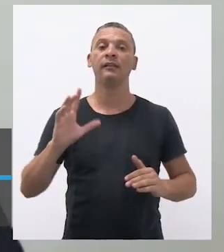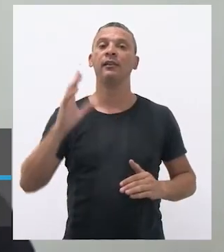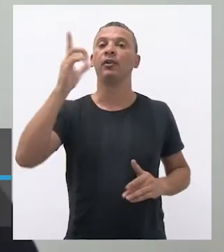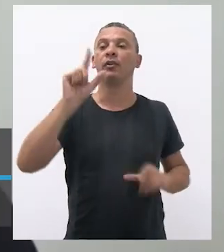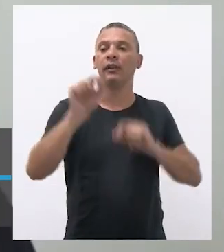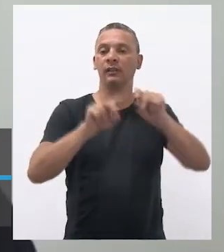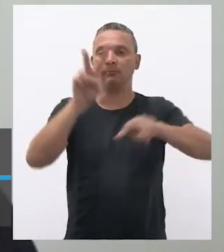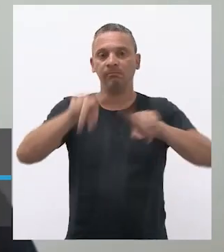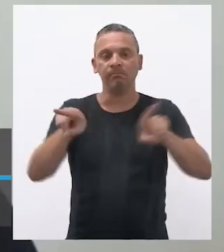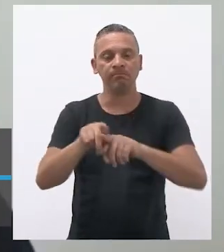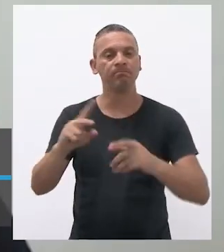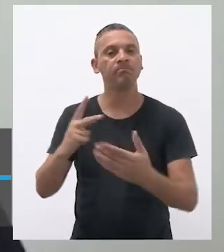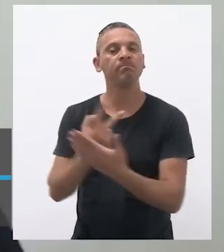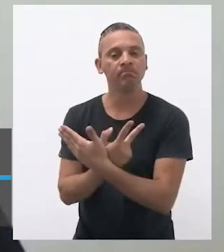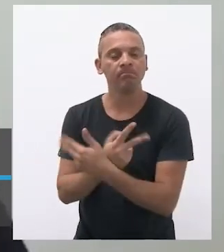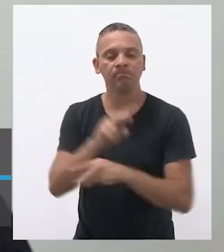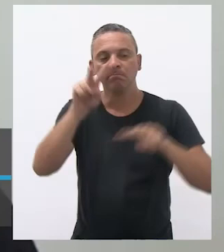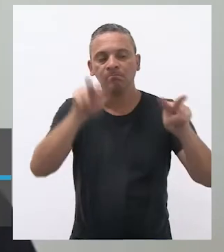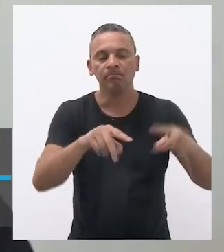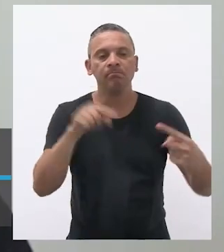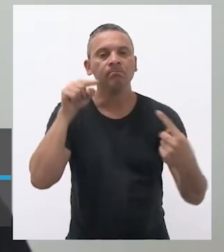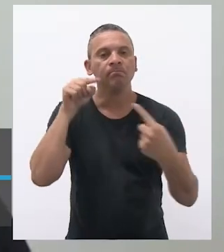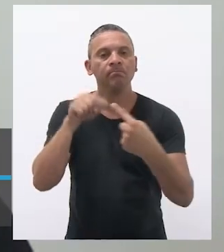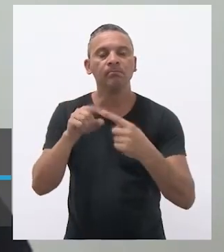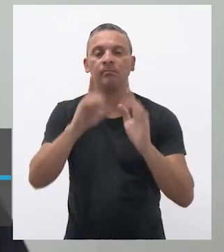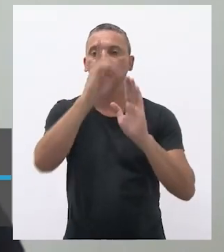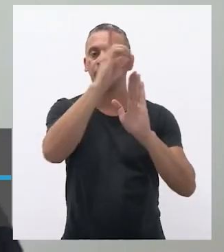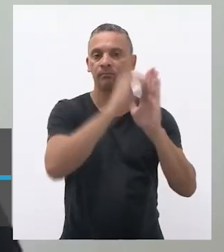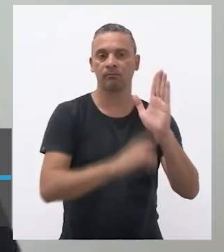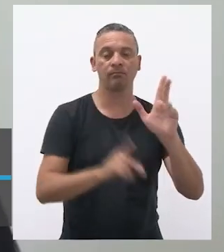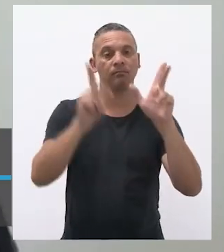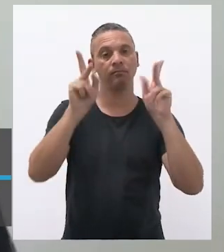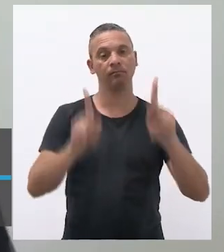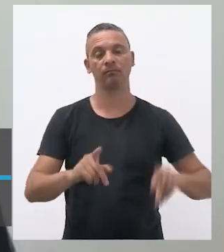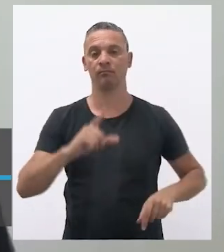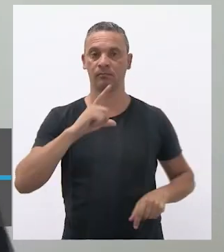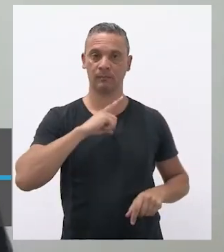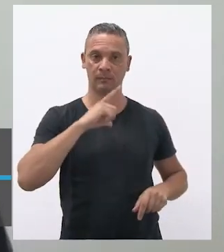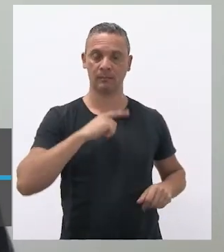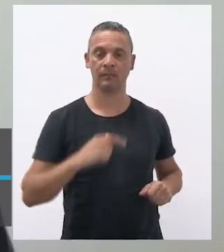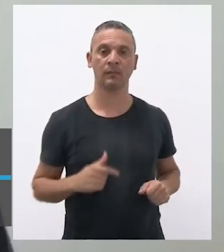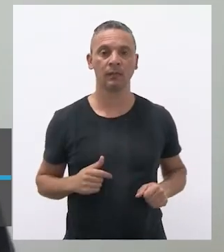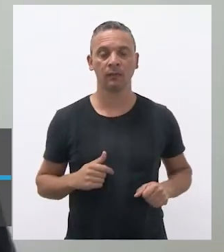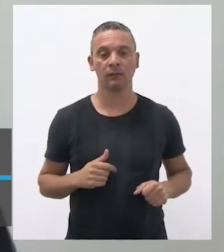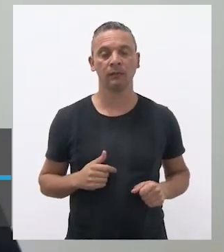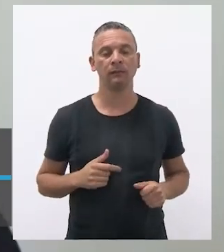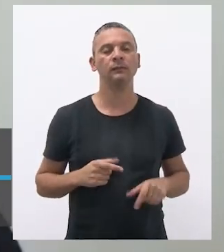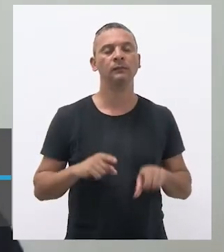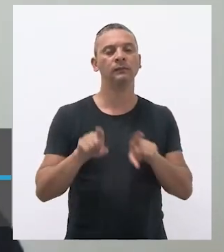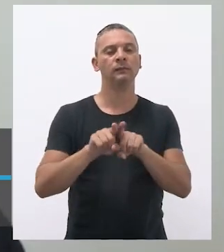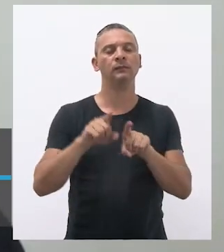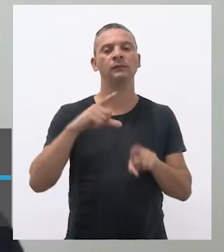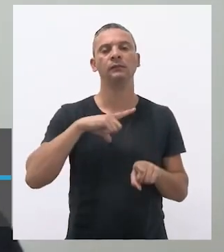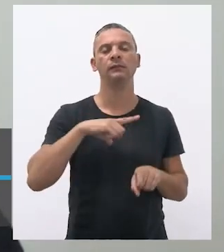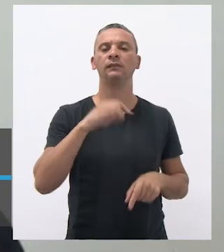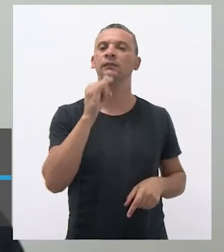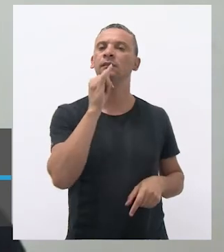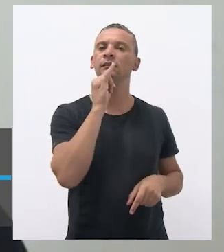considerável impacto ainda no modo como o direito ele é interpretado, né? Tem uma